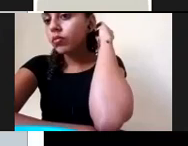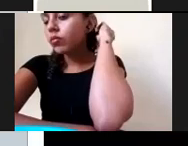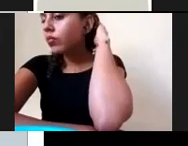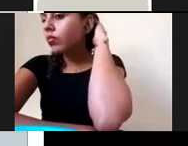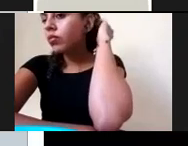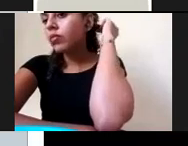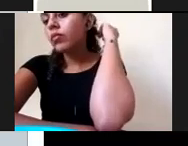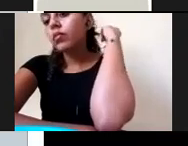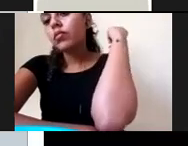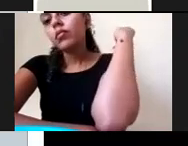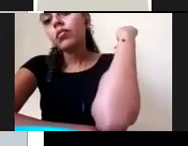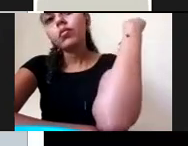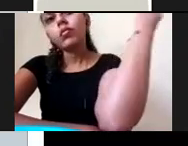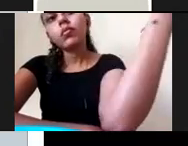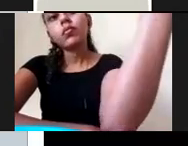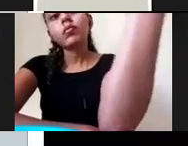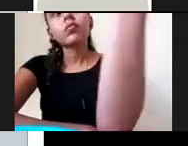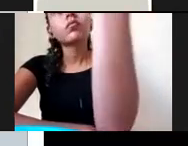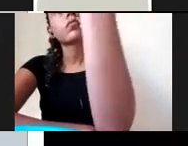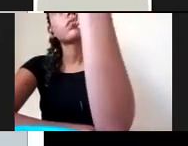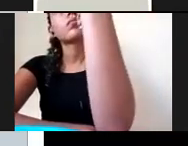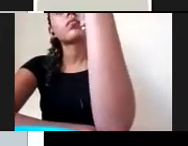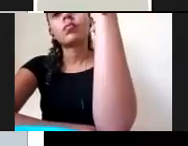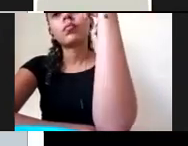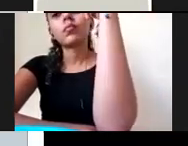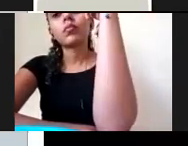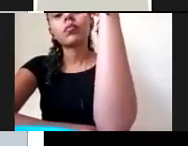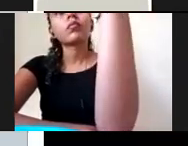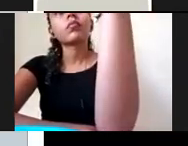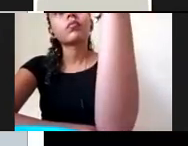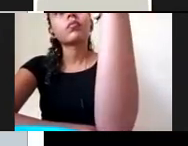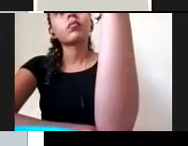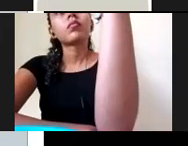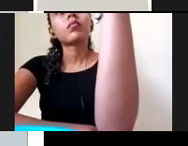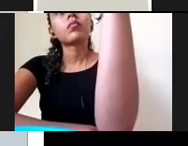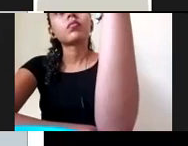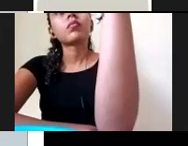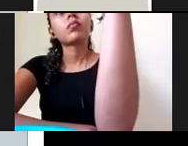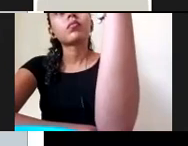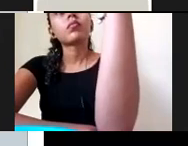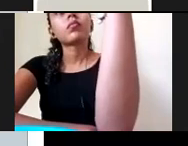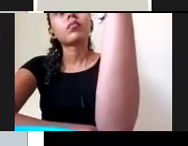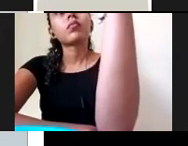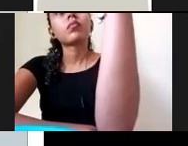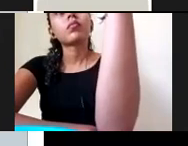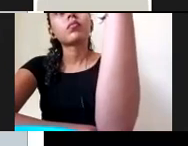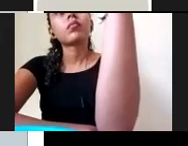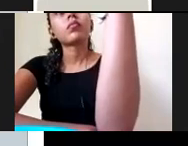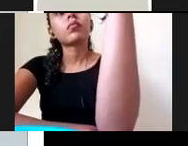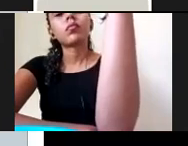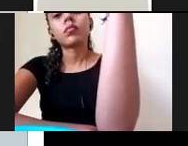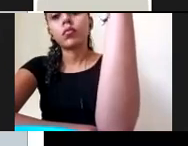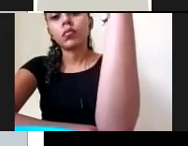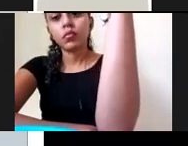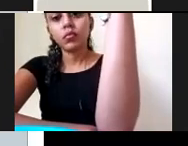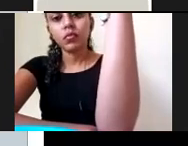devido a problemas dentários. Língua, né? A gente tem que ver a coloração, né? Se tem